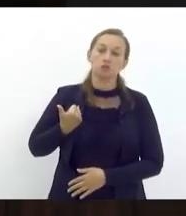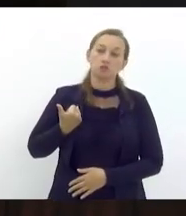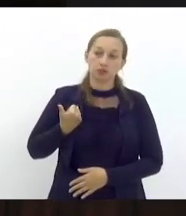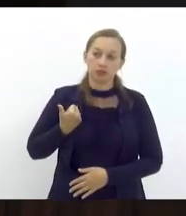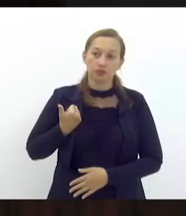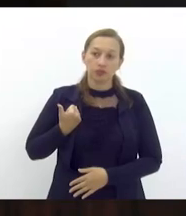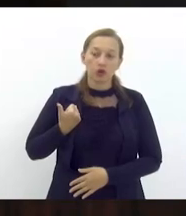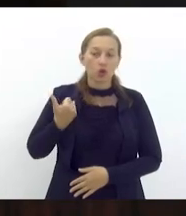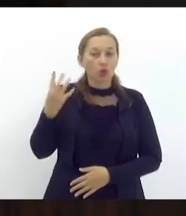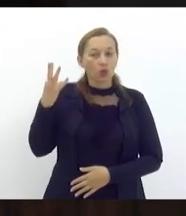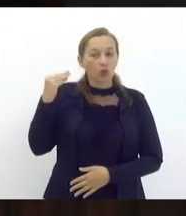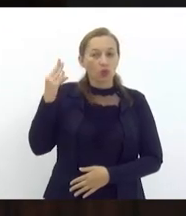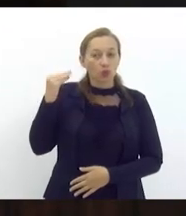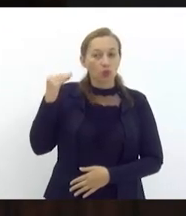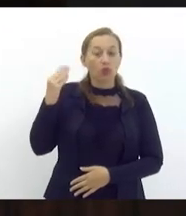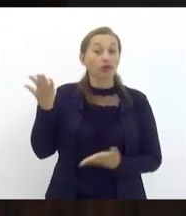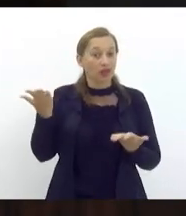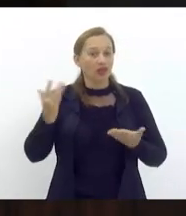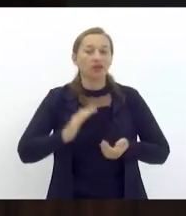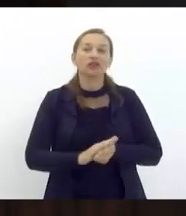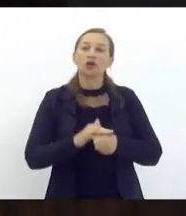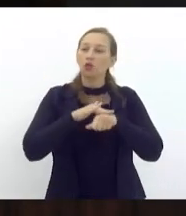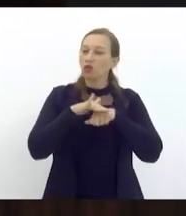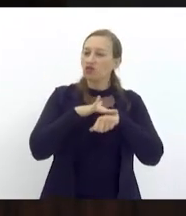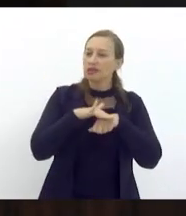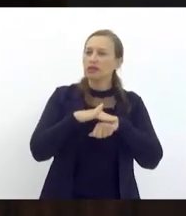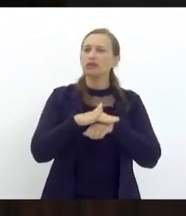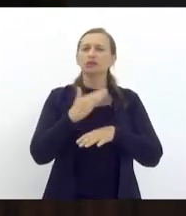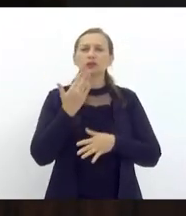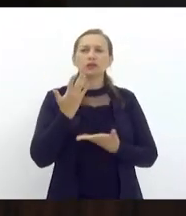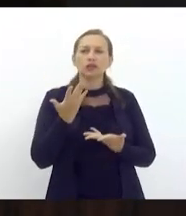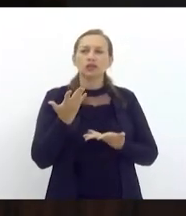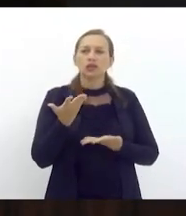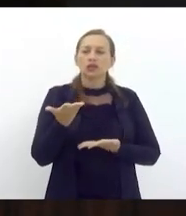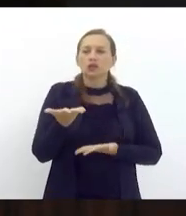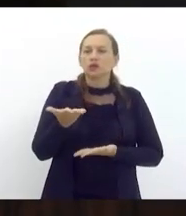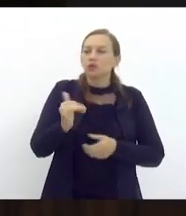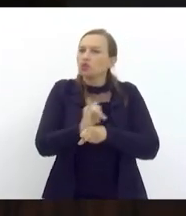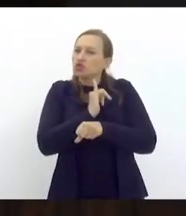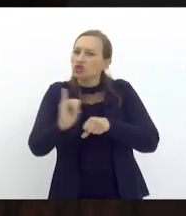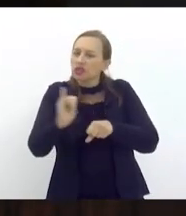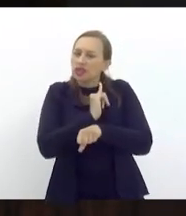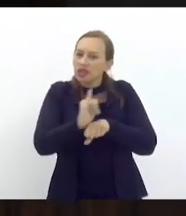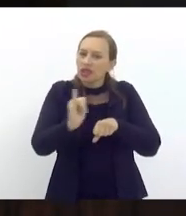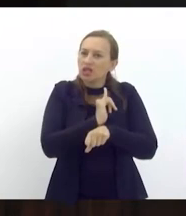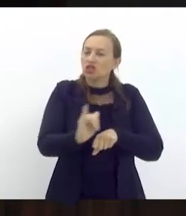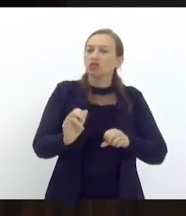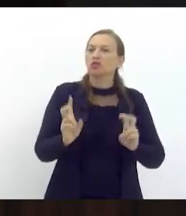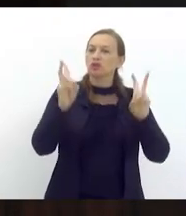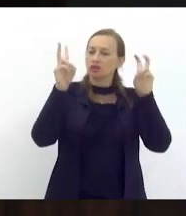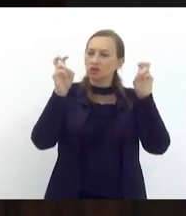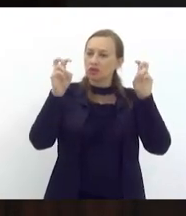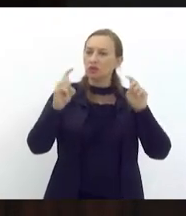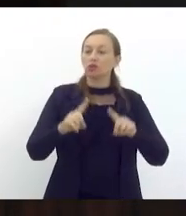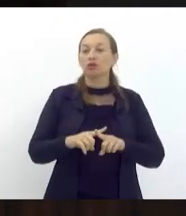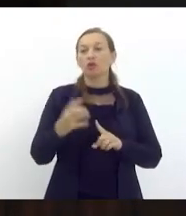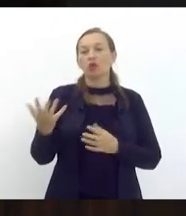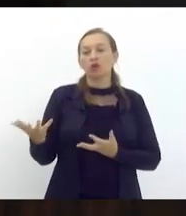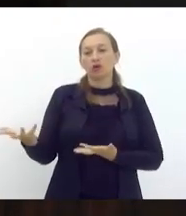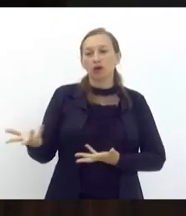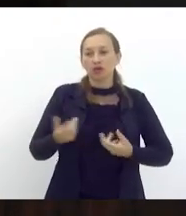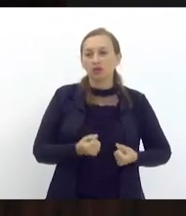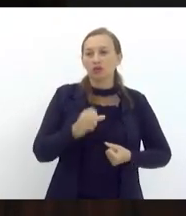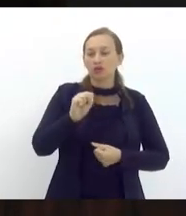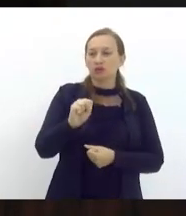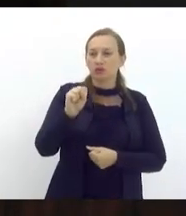ao pé do ouvido né deputada a gente vem conversando e tentando um Contorno sobre essa situação eu recebi o